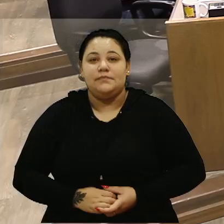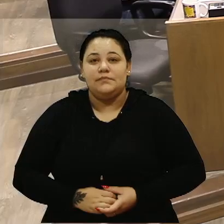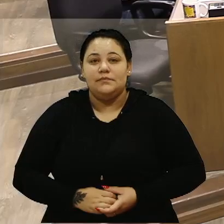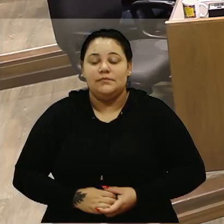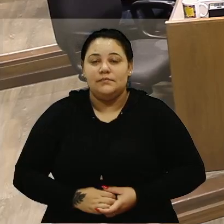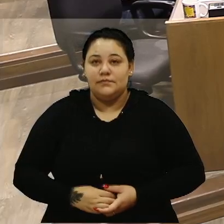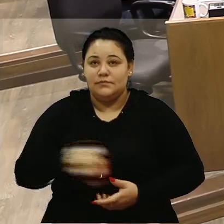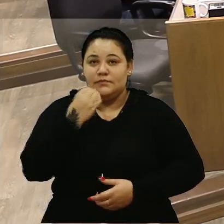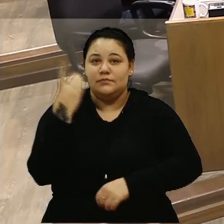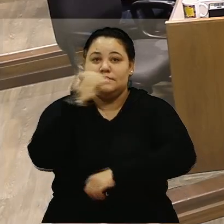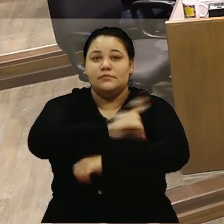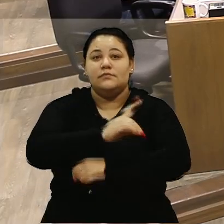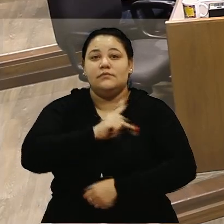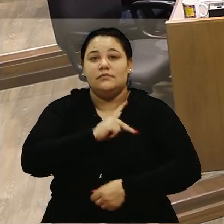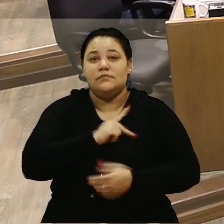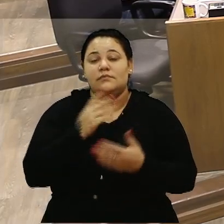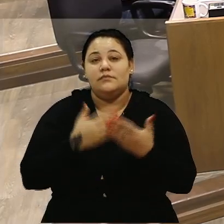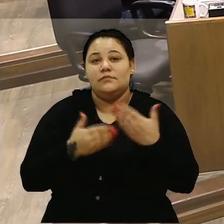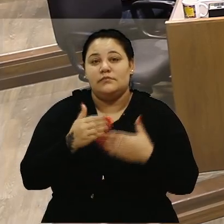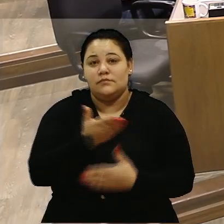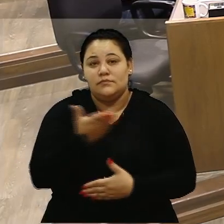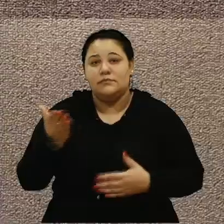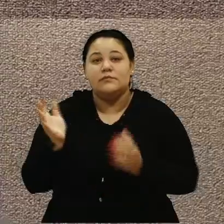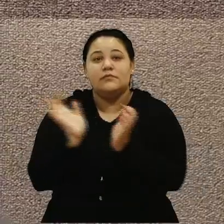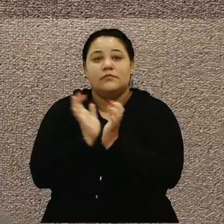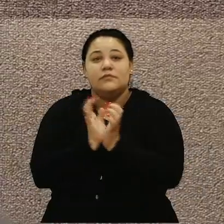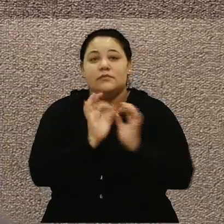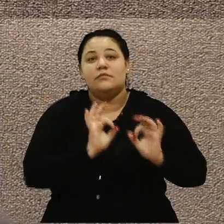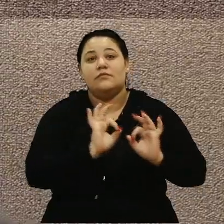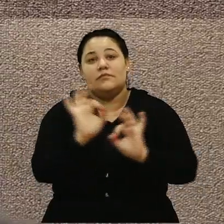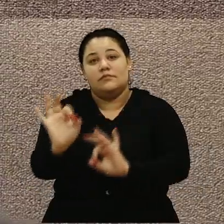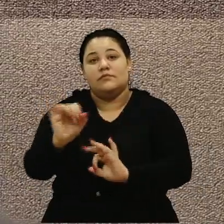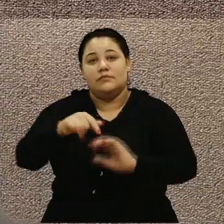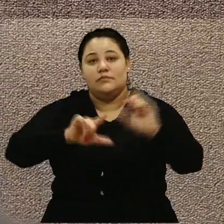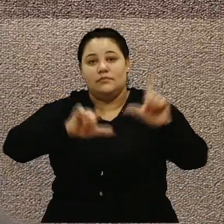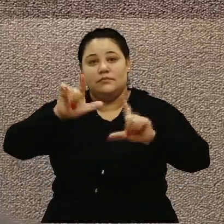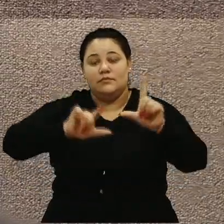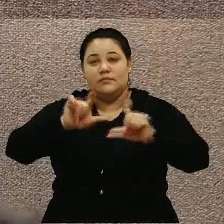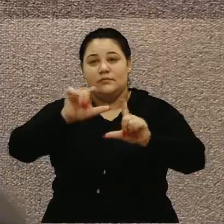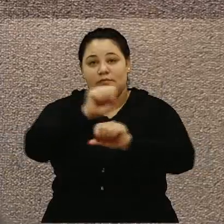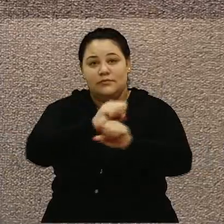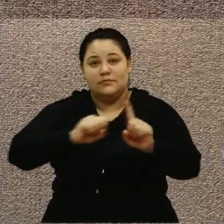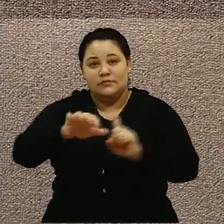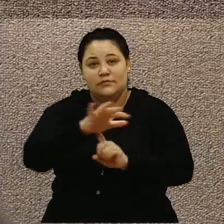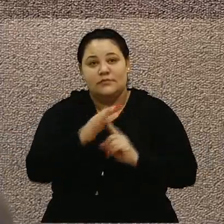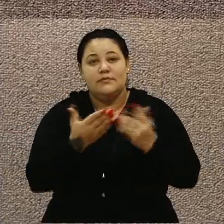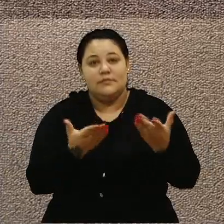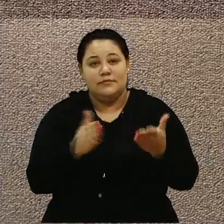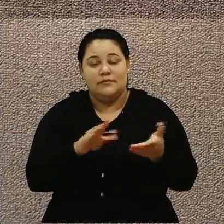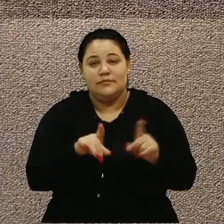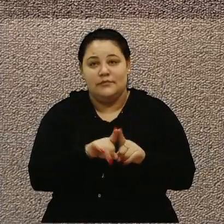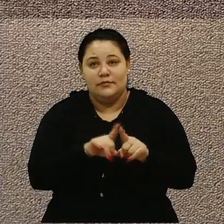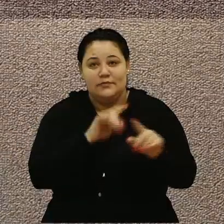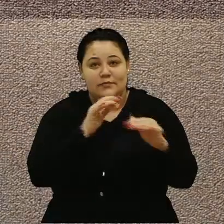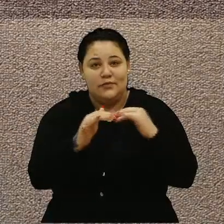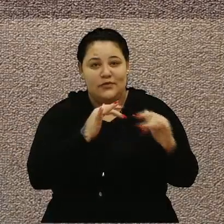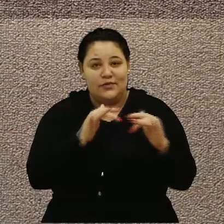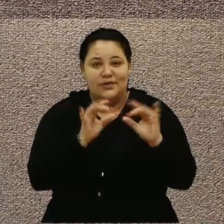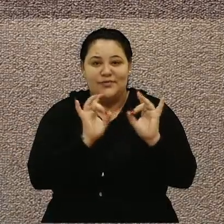Bom dia, senhor presidente, nobres pares, a quem nos assiste pela TV Câmara, nos canais sociais, o movimento escoteiro, em especial, que está